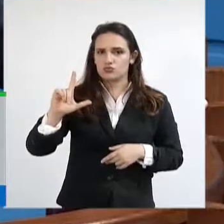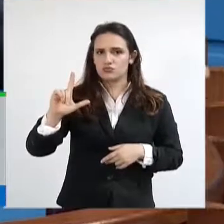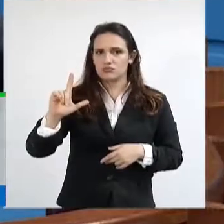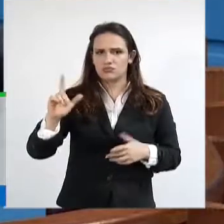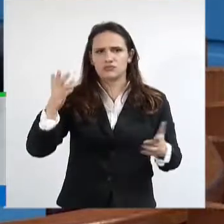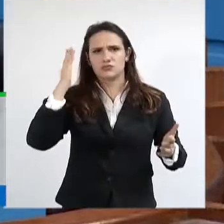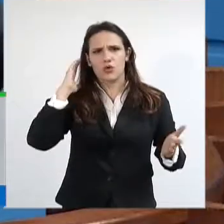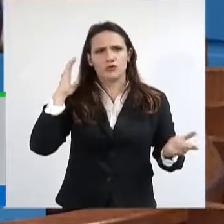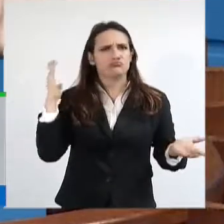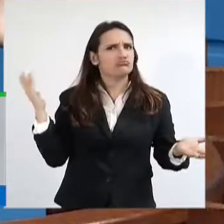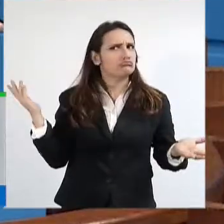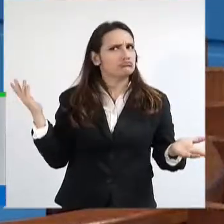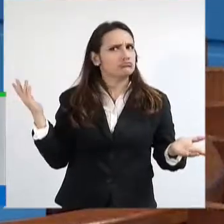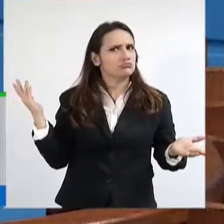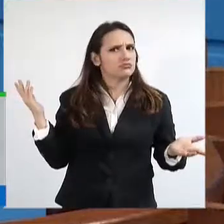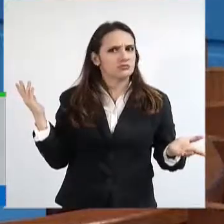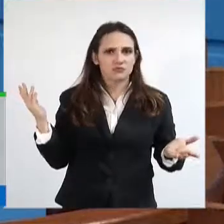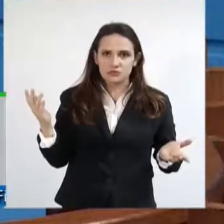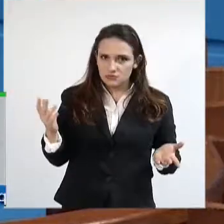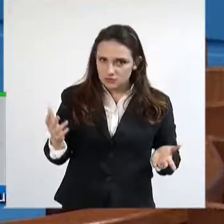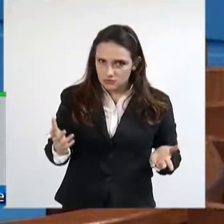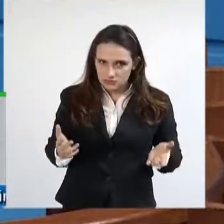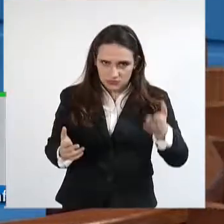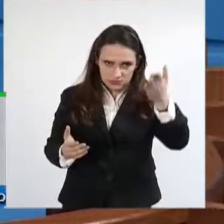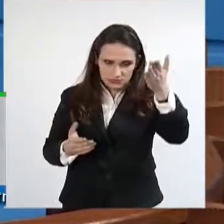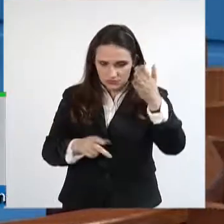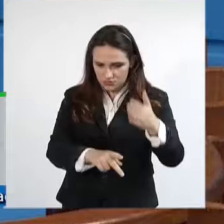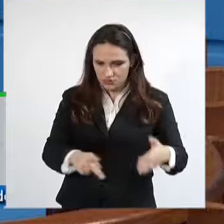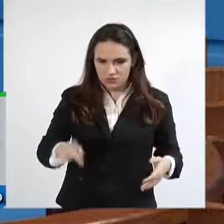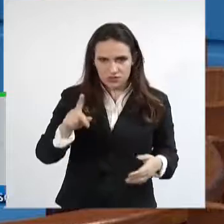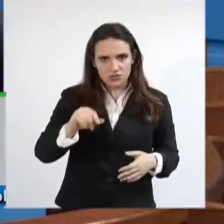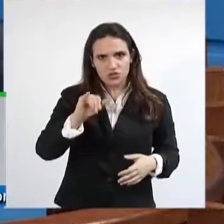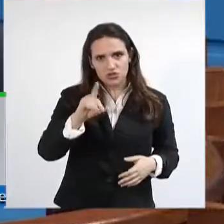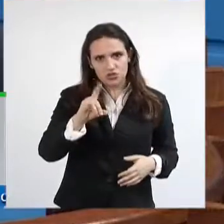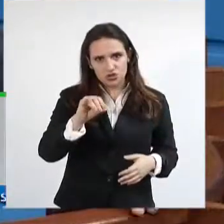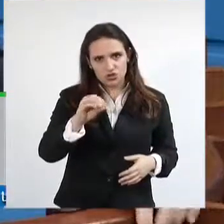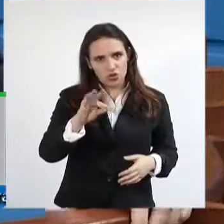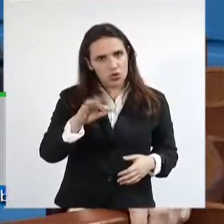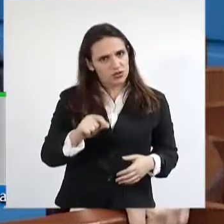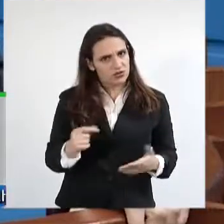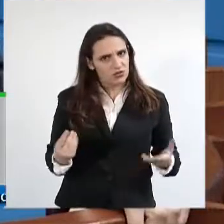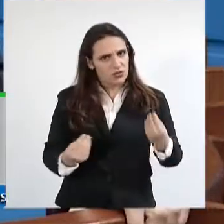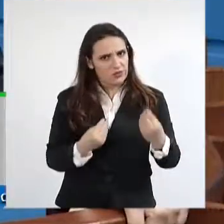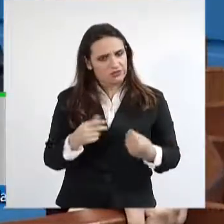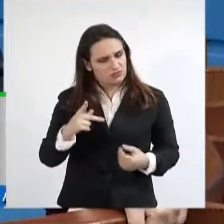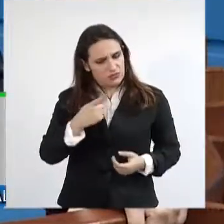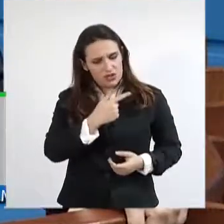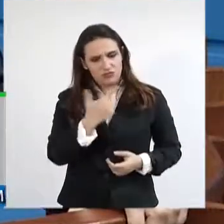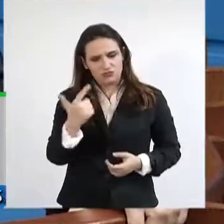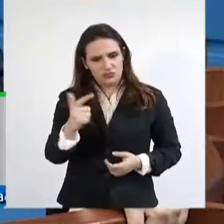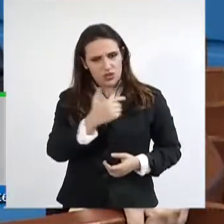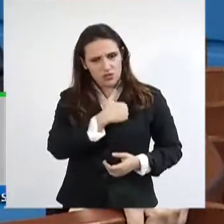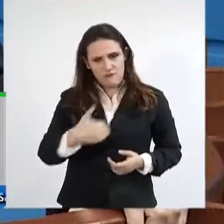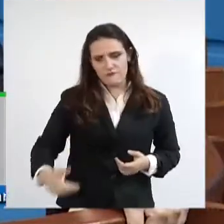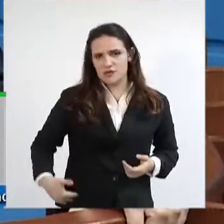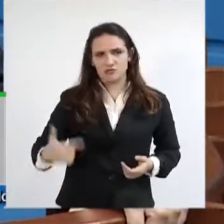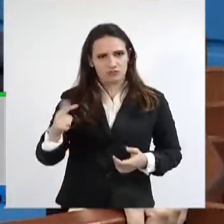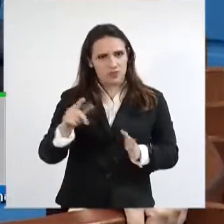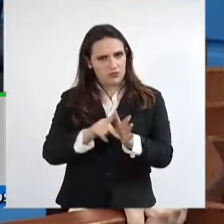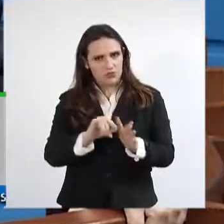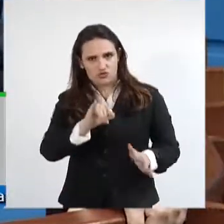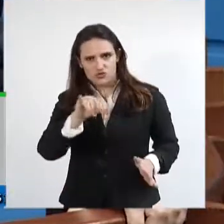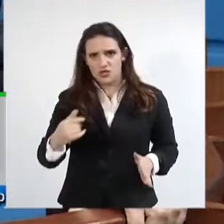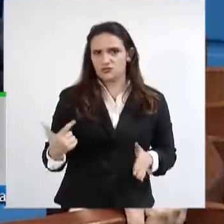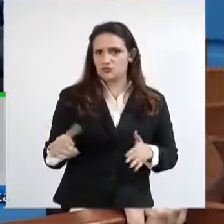Eu tenho que dizer que idiota é ele, presidente da República, que não tem governo, que não tem projeto, que